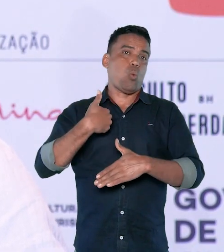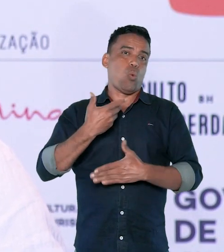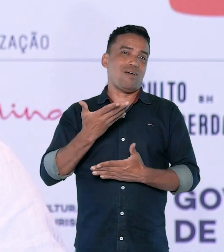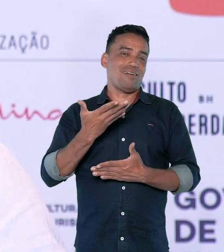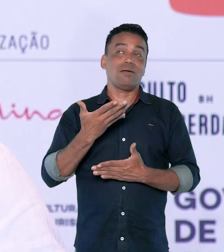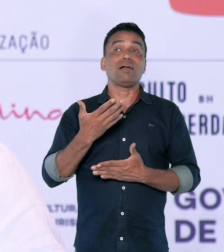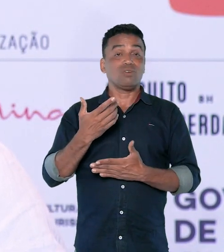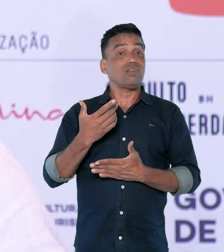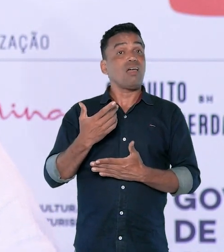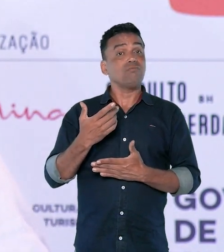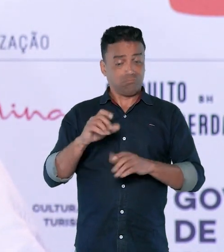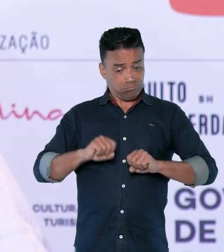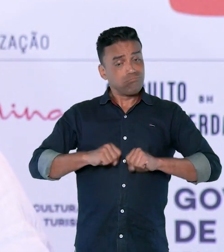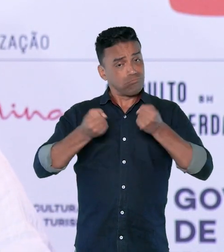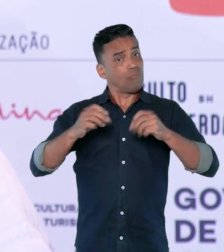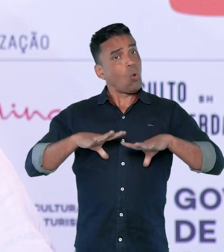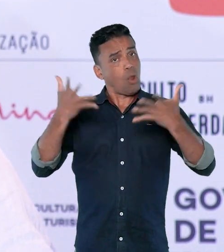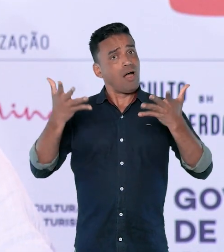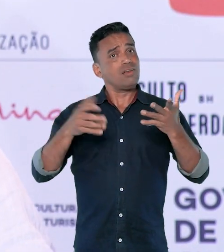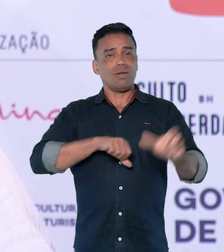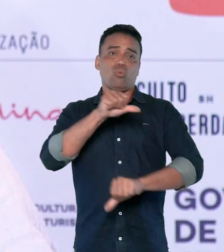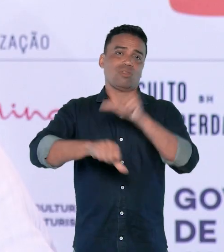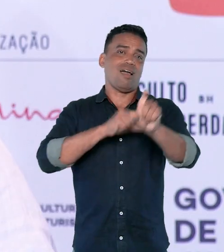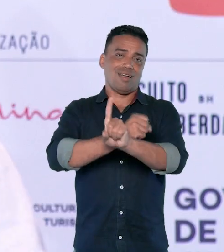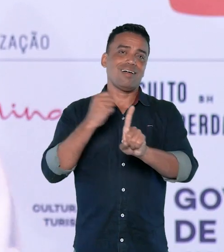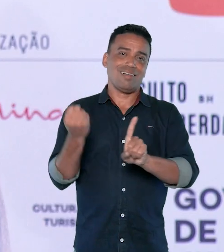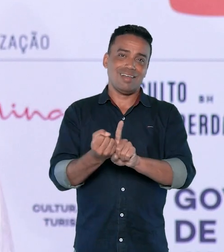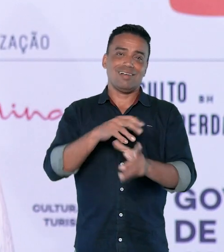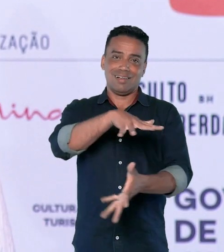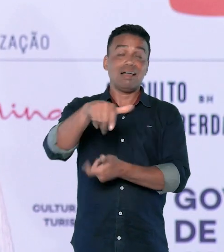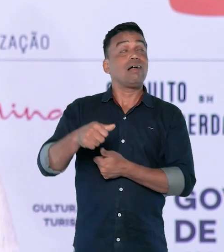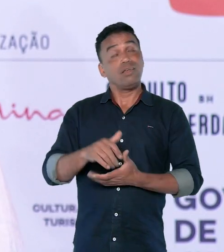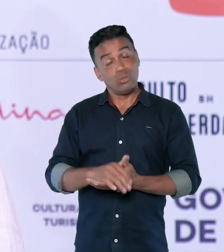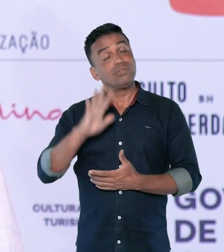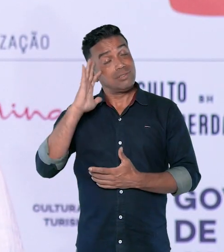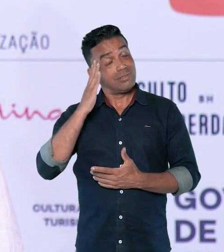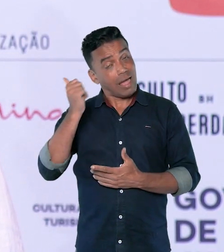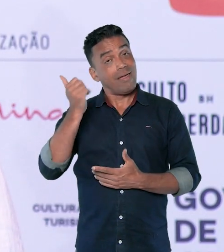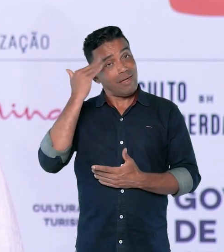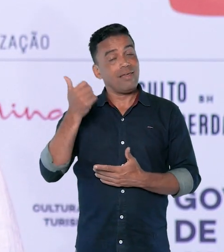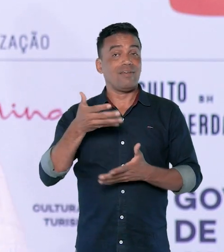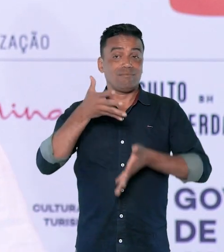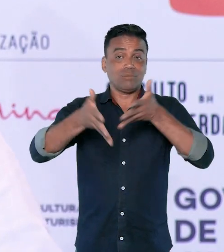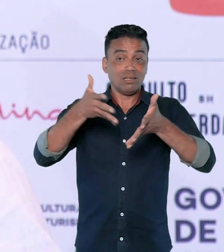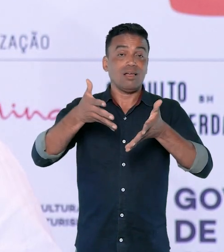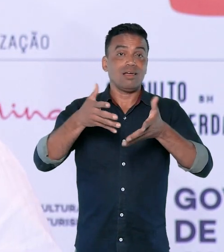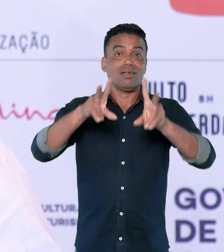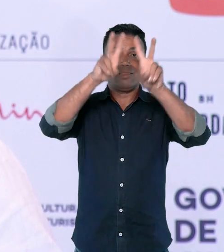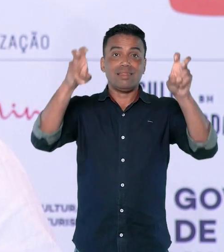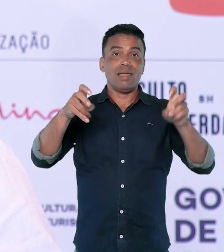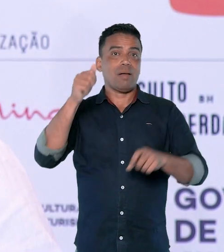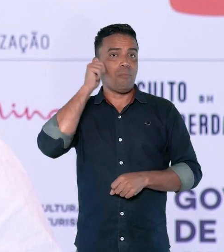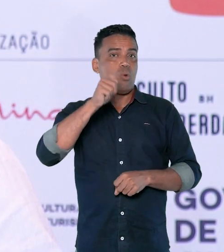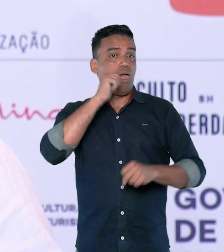só correndo riscos que a gente vai mudar as coisas. Né? E eu sei que eu devo ter corrido riscos falando de feminismo